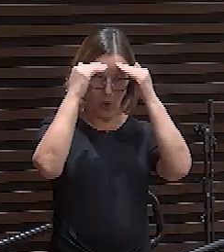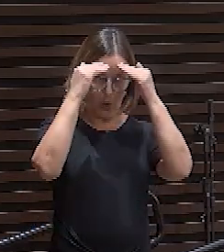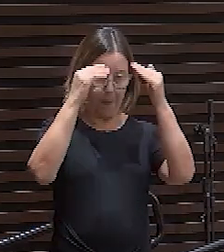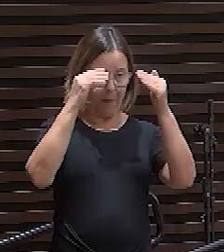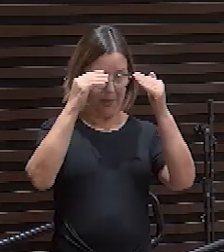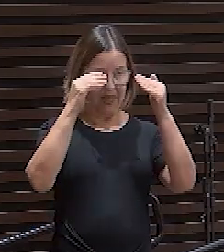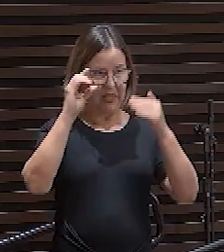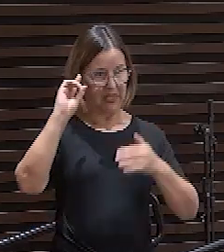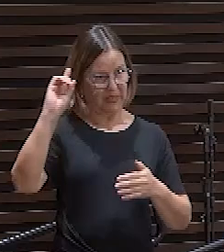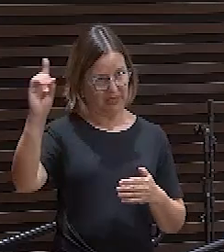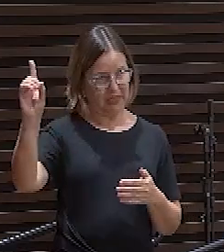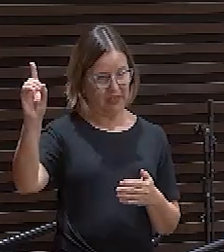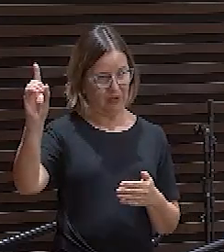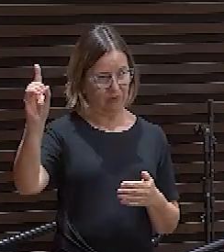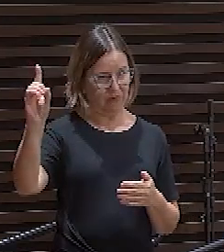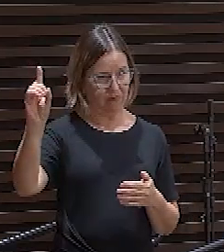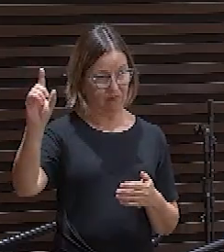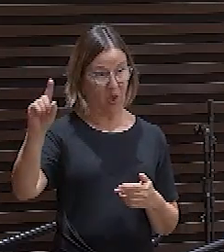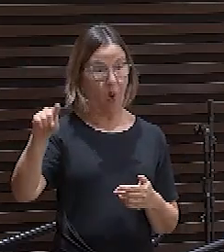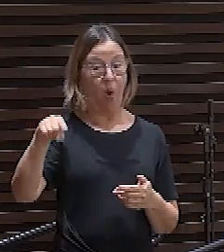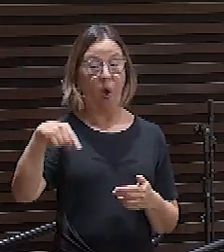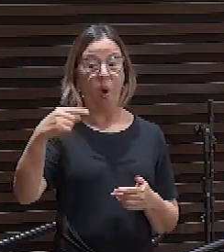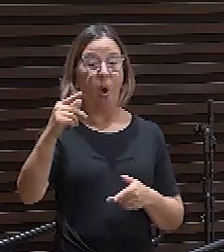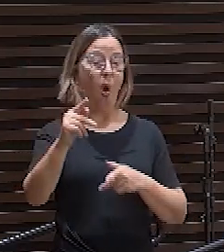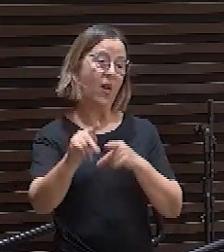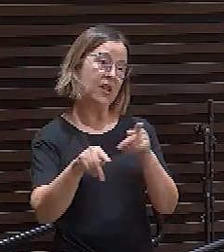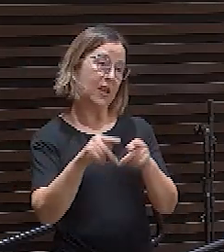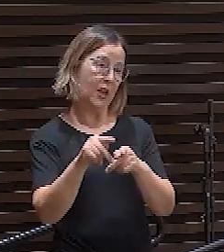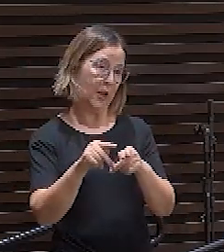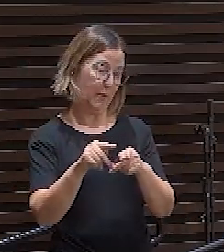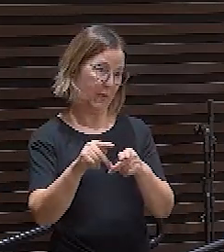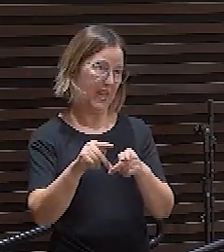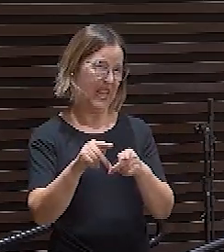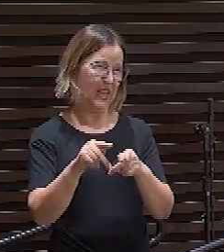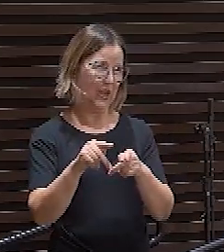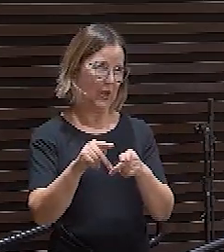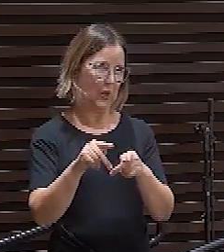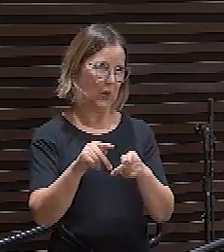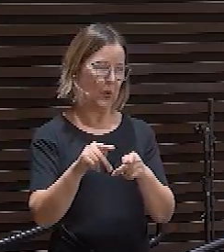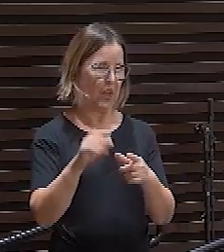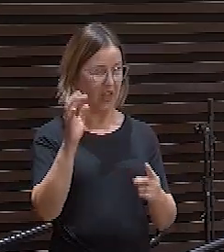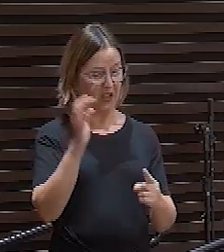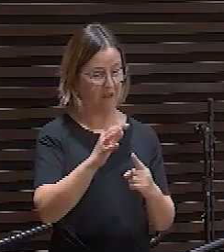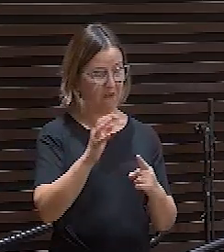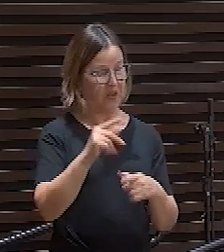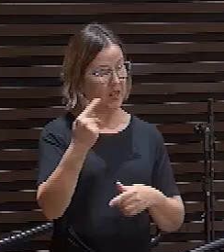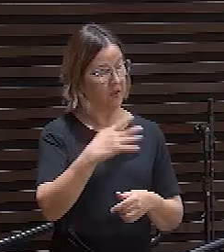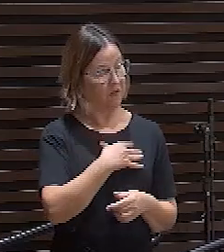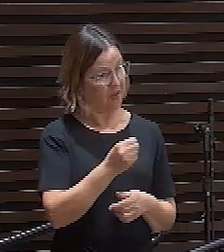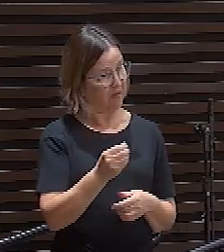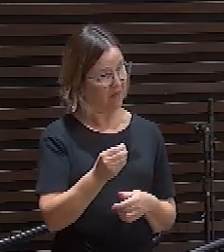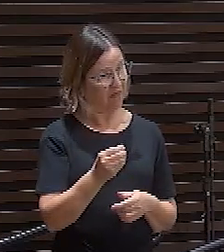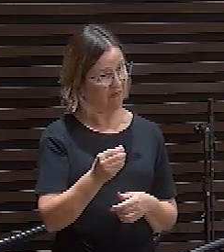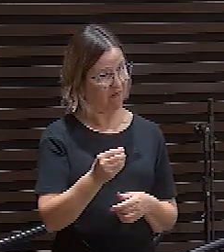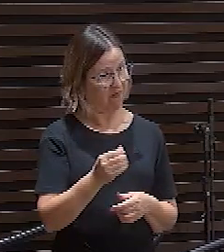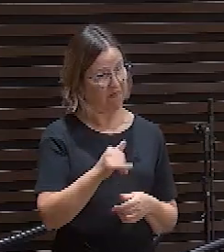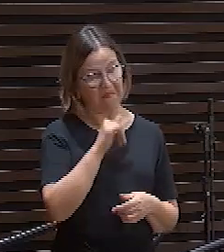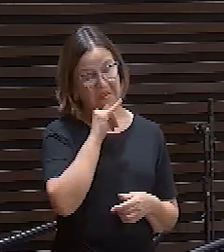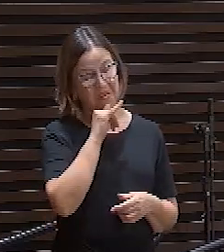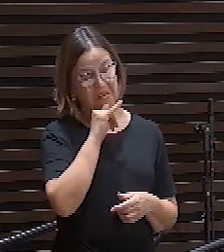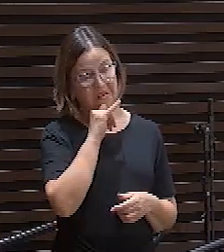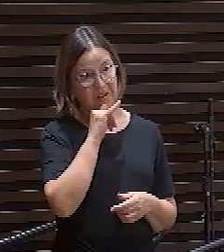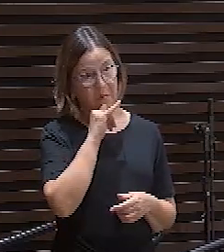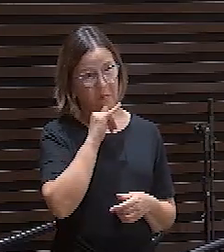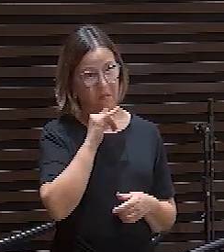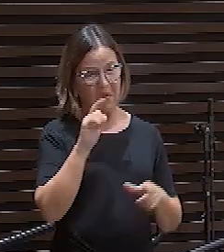alguém vai fazer. Pode ser um traficante, pode ser a televisão, pode ser